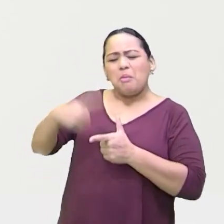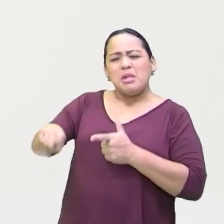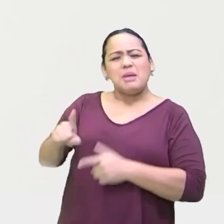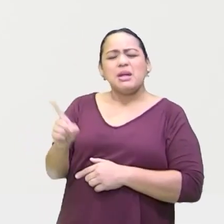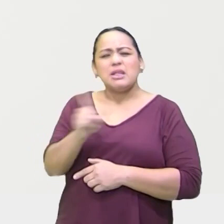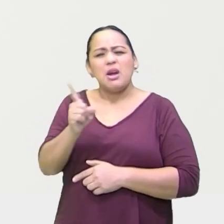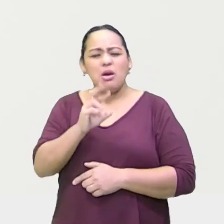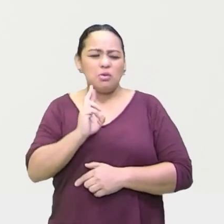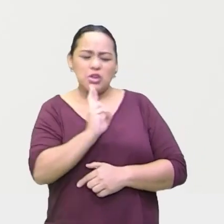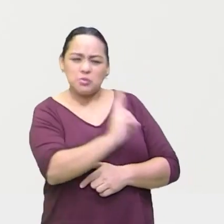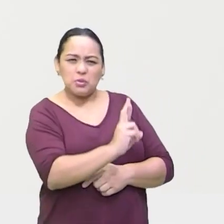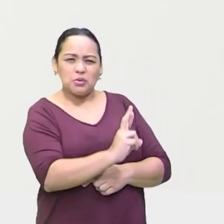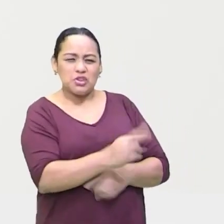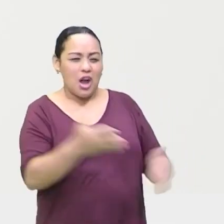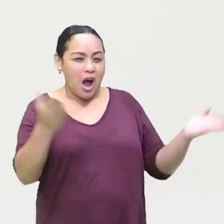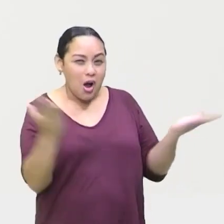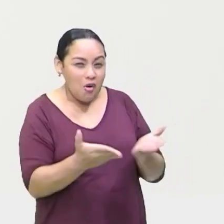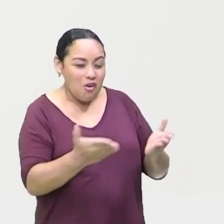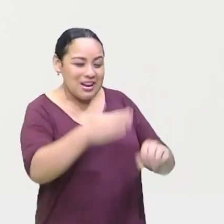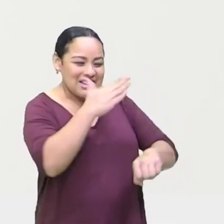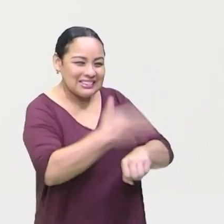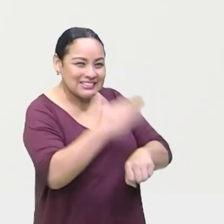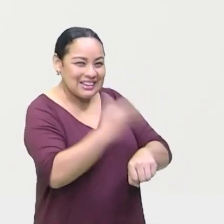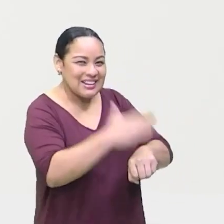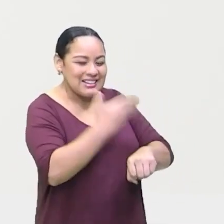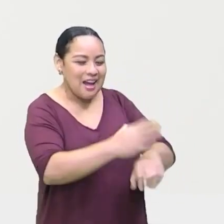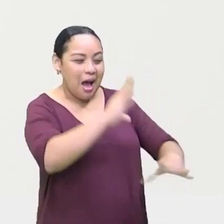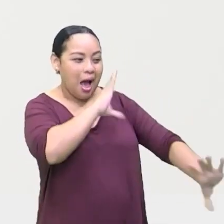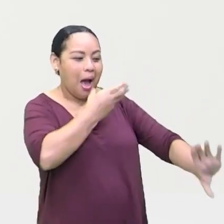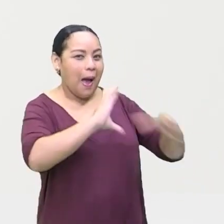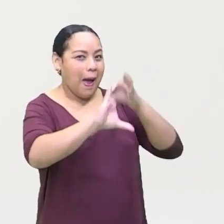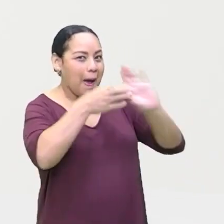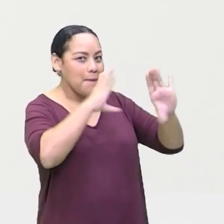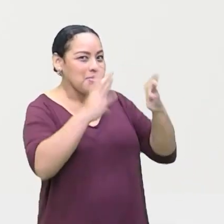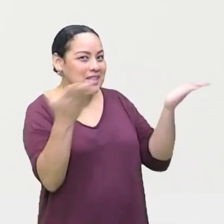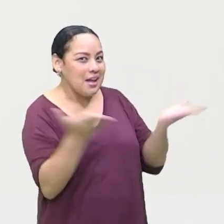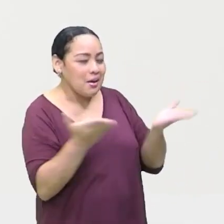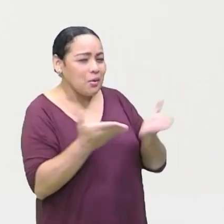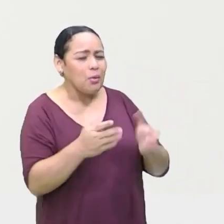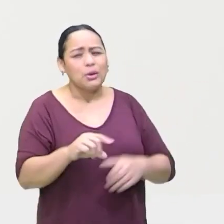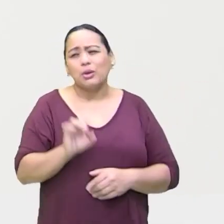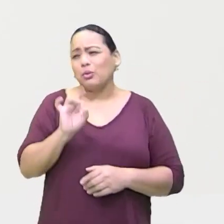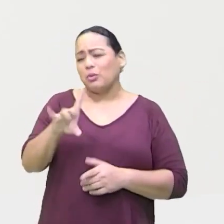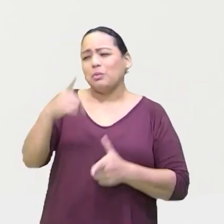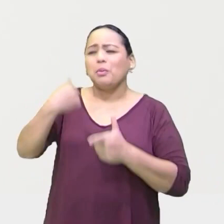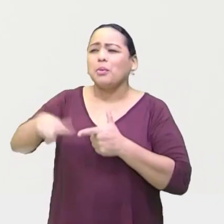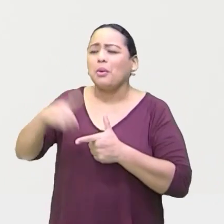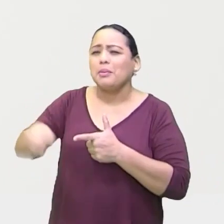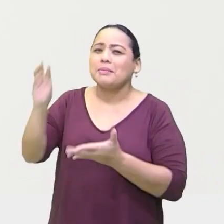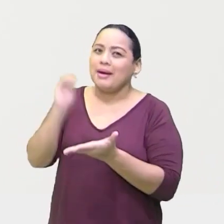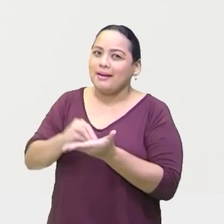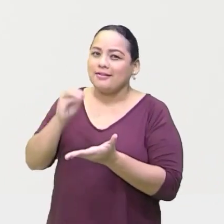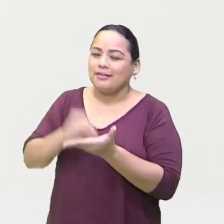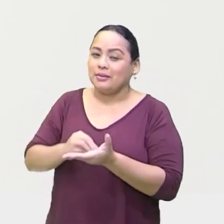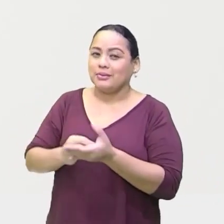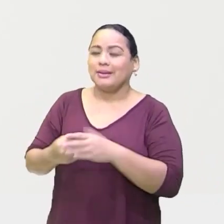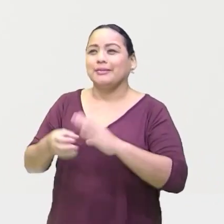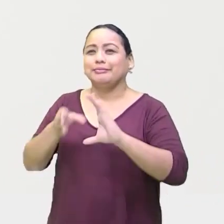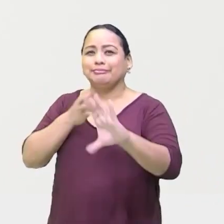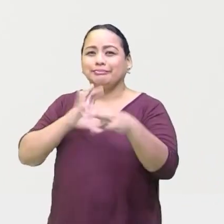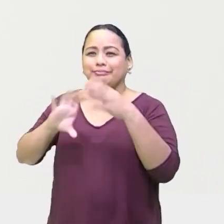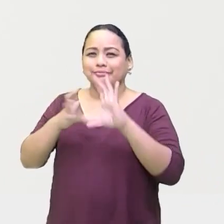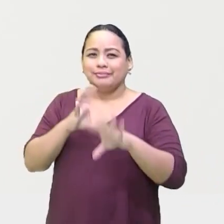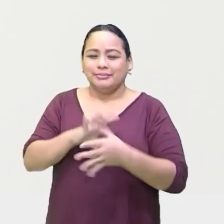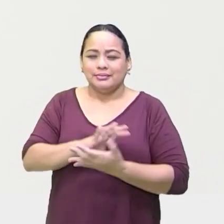amigão. Vamos já treinar os sons agora. O único problema é que falta o som. Olha